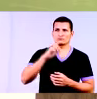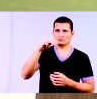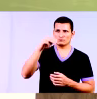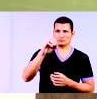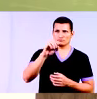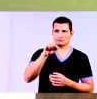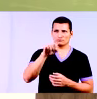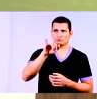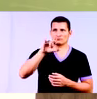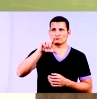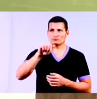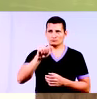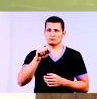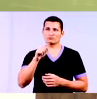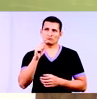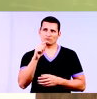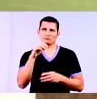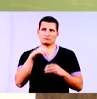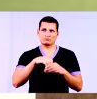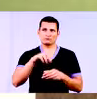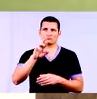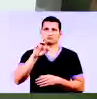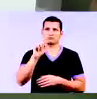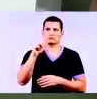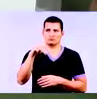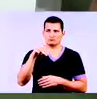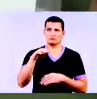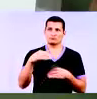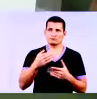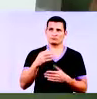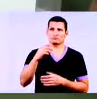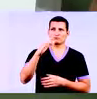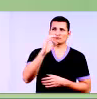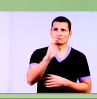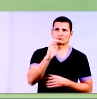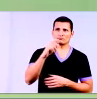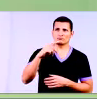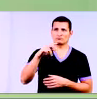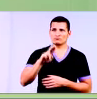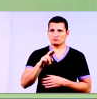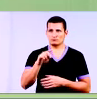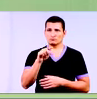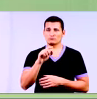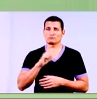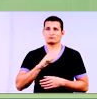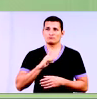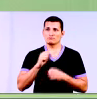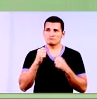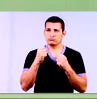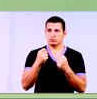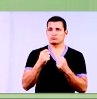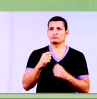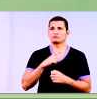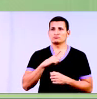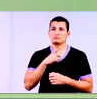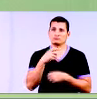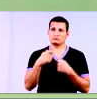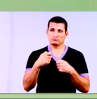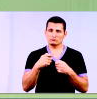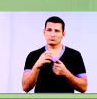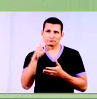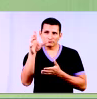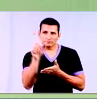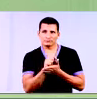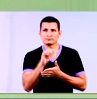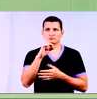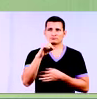memória RAM, que é considerada a memória principal do computador. Então, no processador, apesar dele ser muito potente, ele precisa capturar aqueles